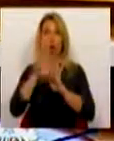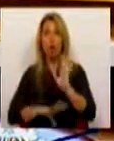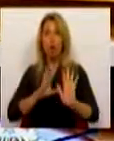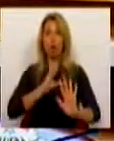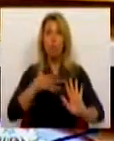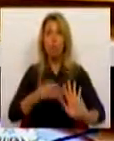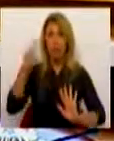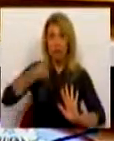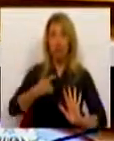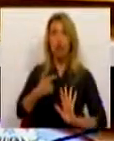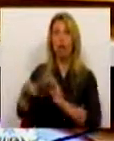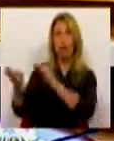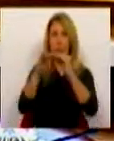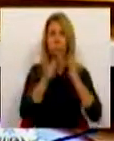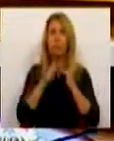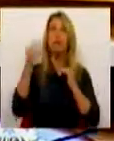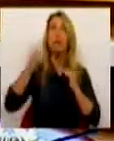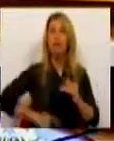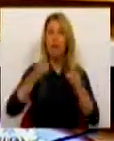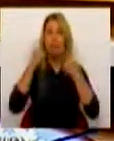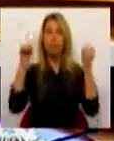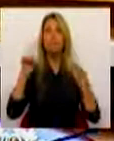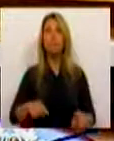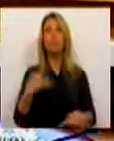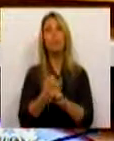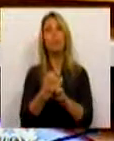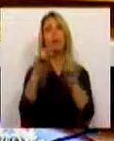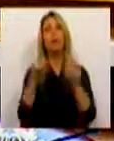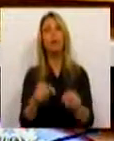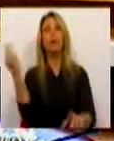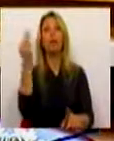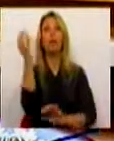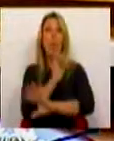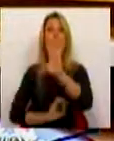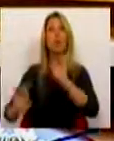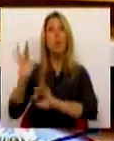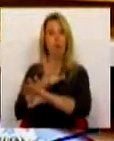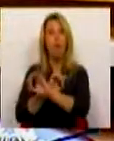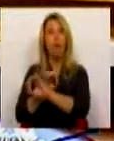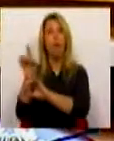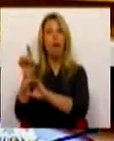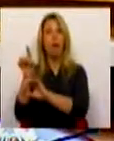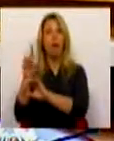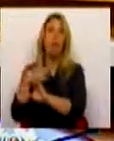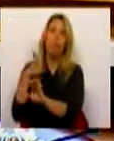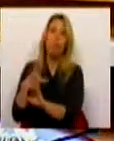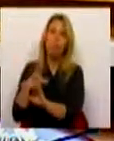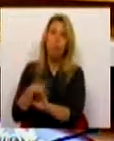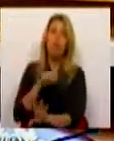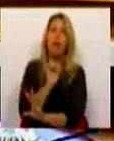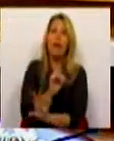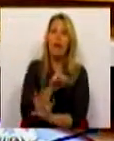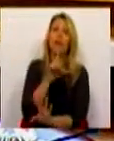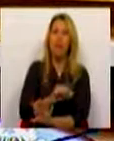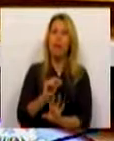ser firmada e que este trabalho por parte da União Europeia, mas em que Portugal poderá também aqui trabalhar muito